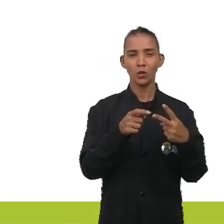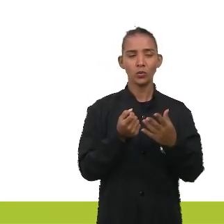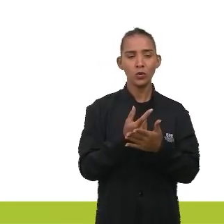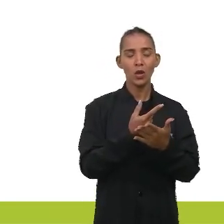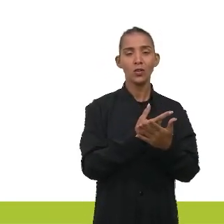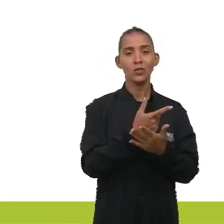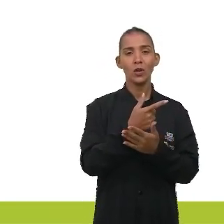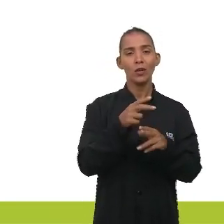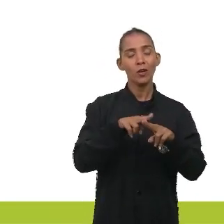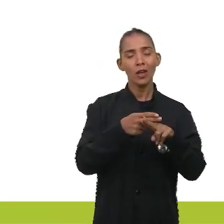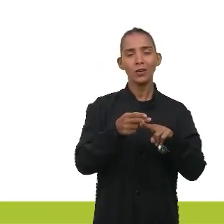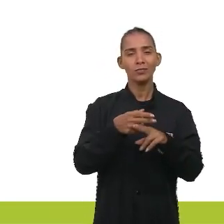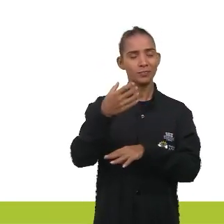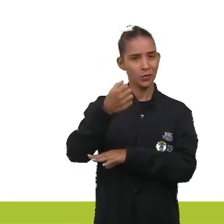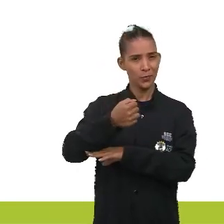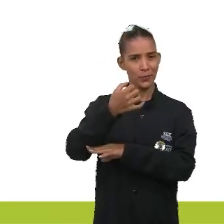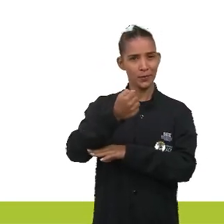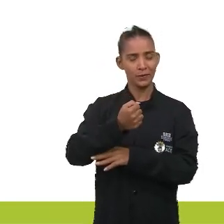leite,